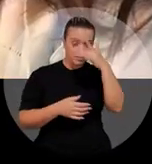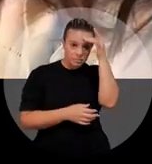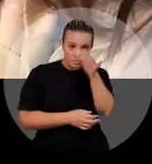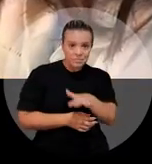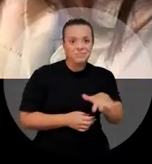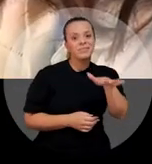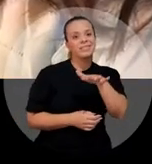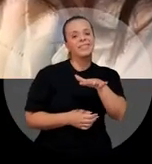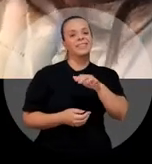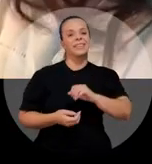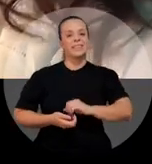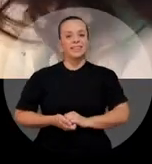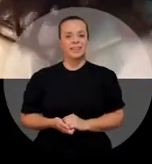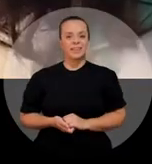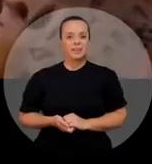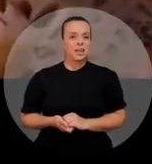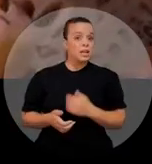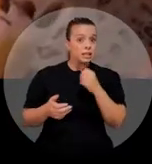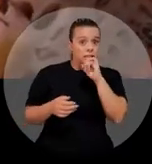pra galera já.